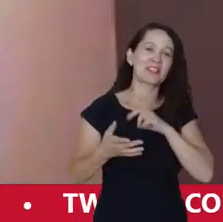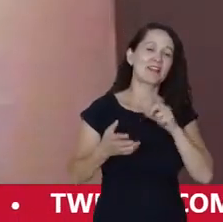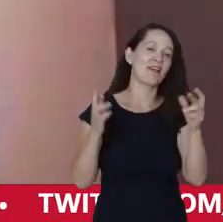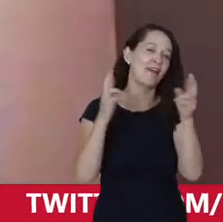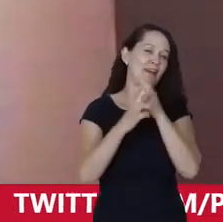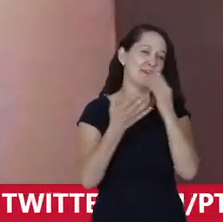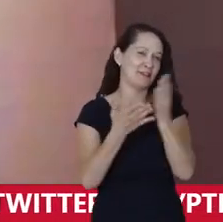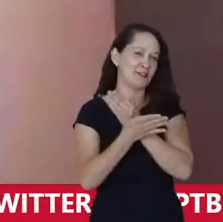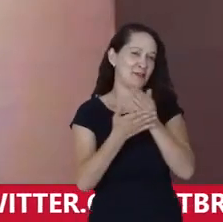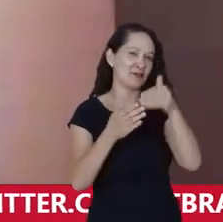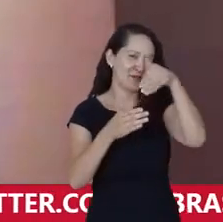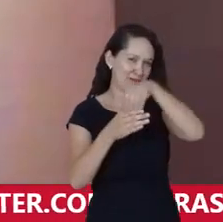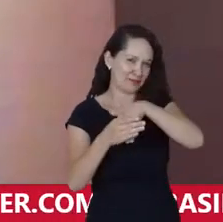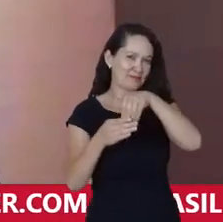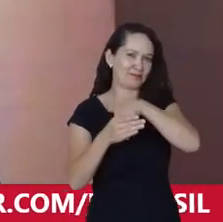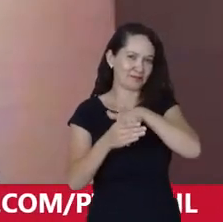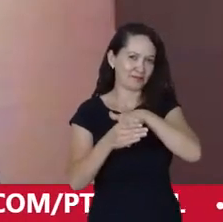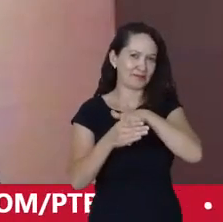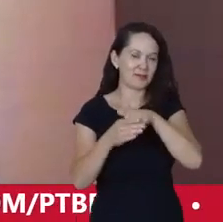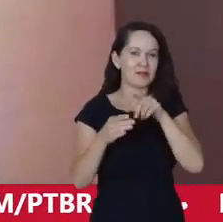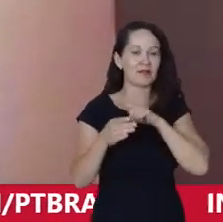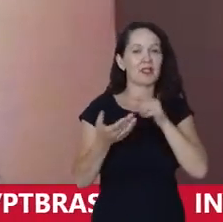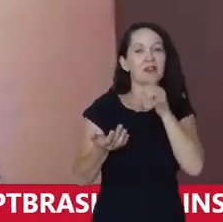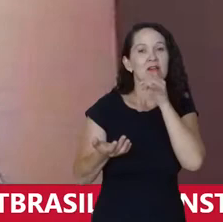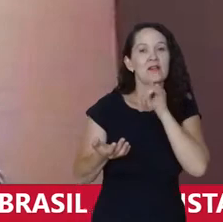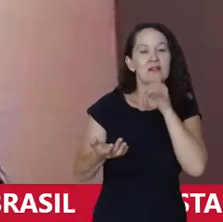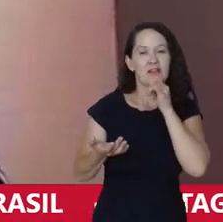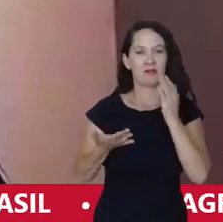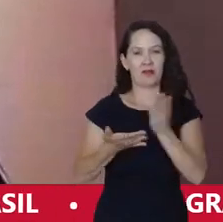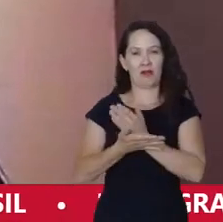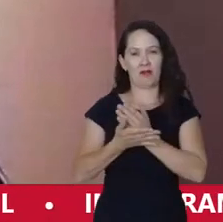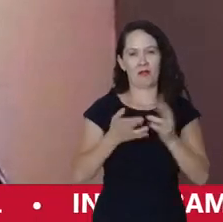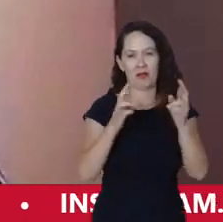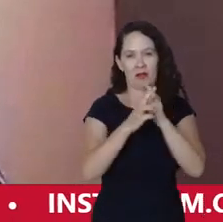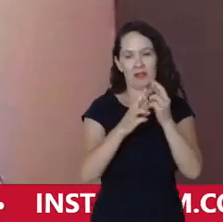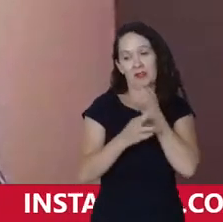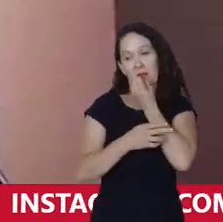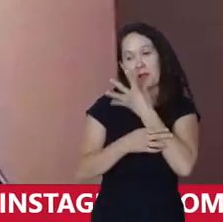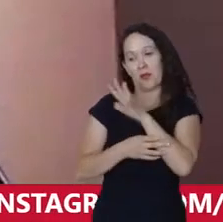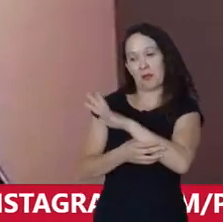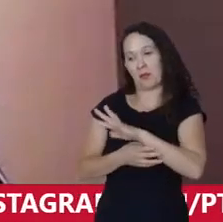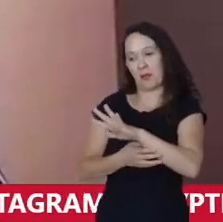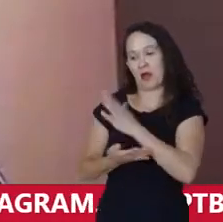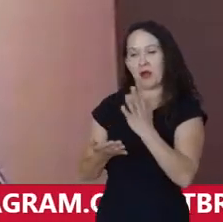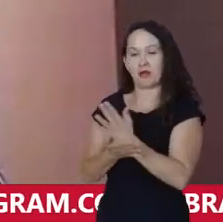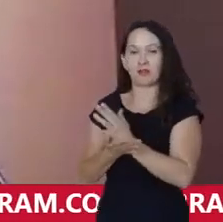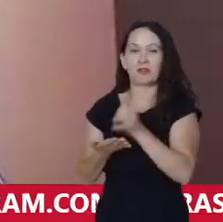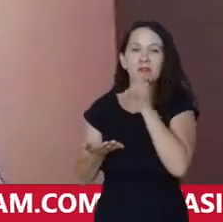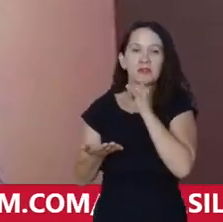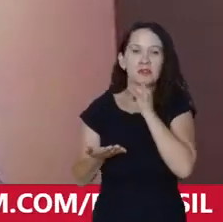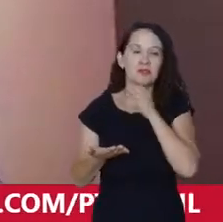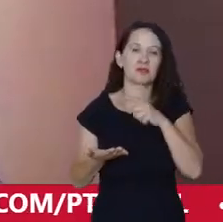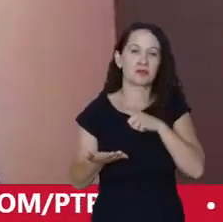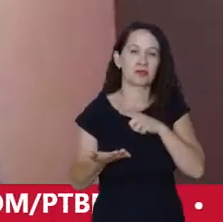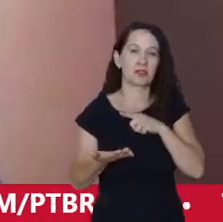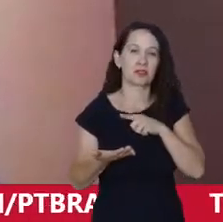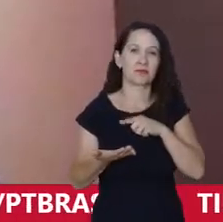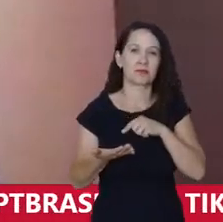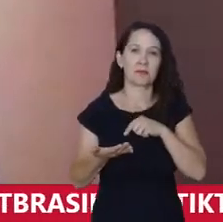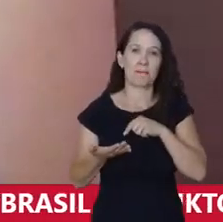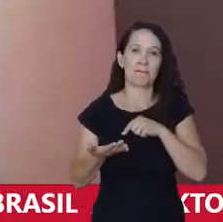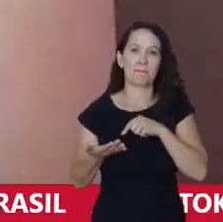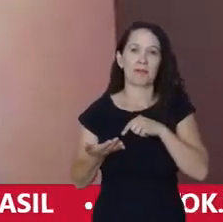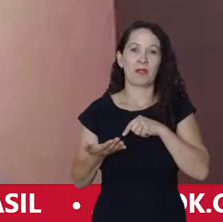vínculo com quem foi eleito. Um vínculo que pode ser bom para alguns setores, como no caso hoje nós temos CCs para